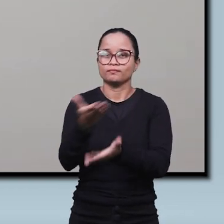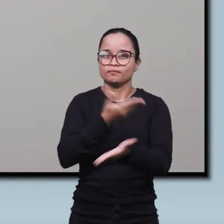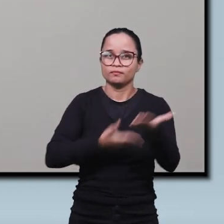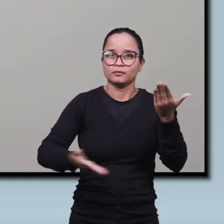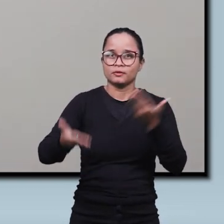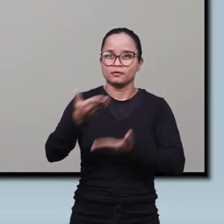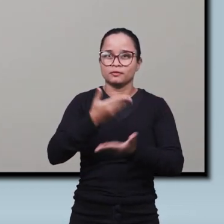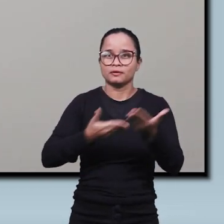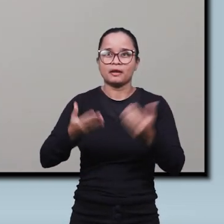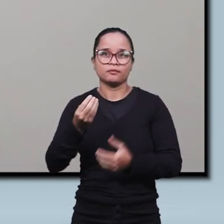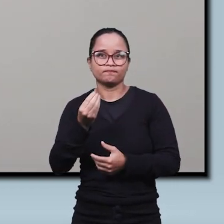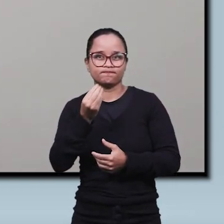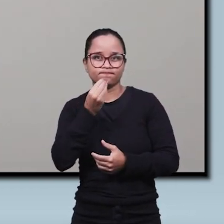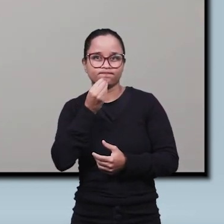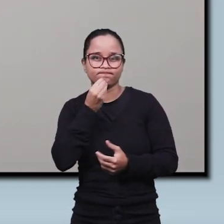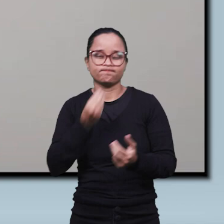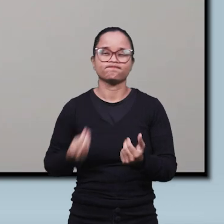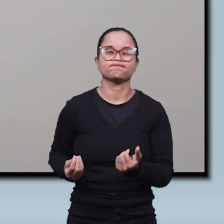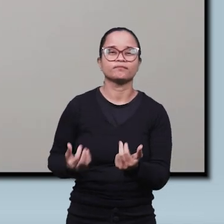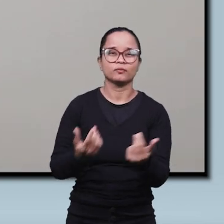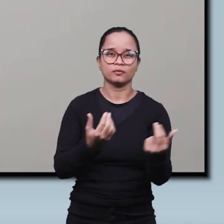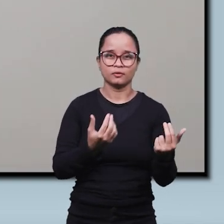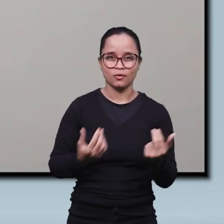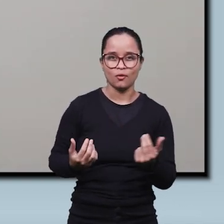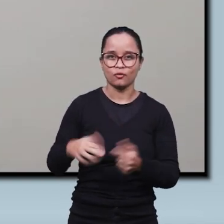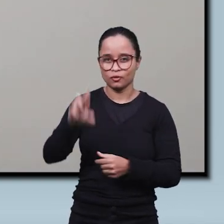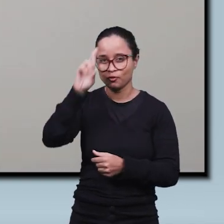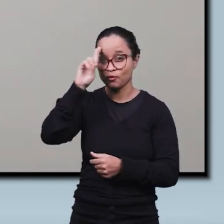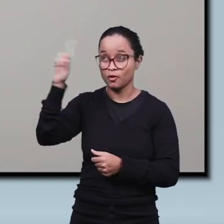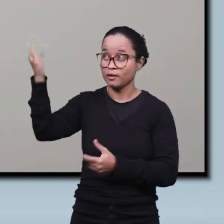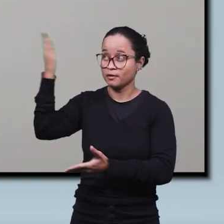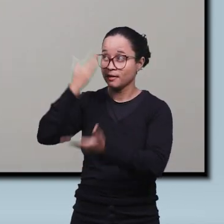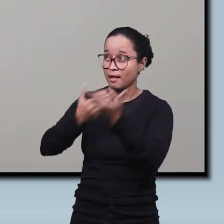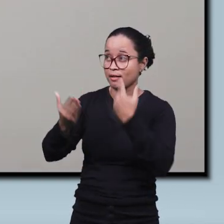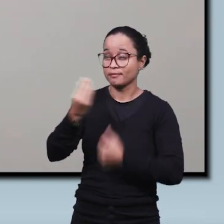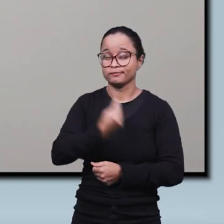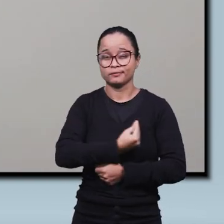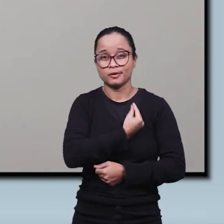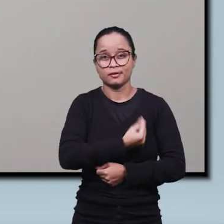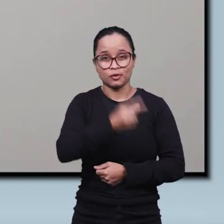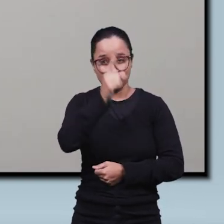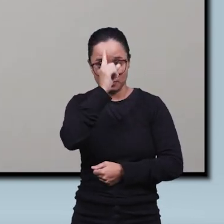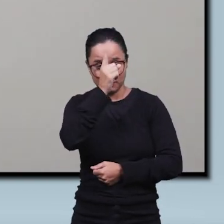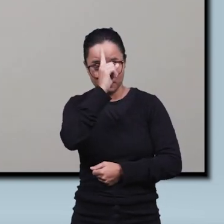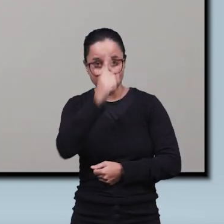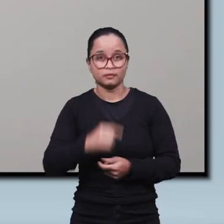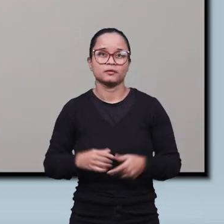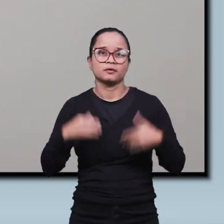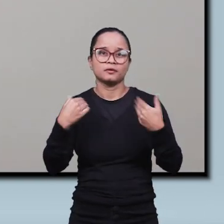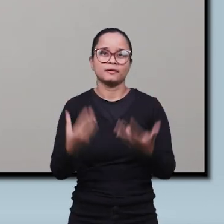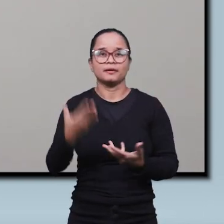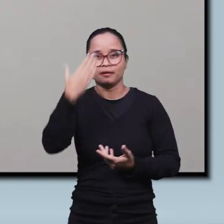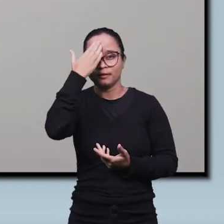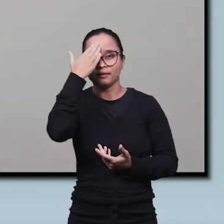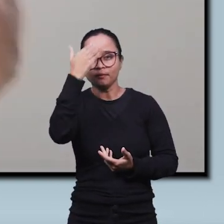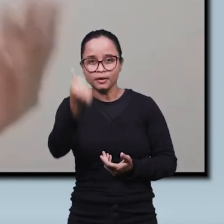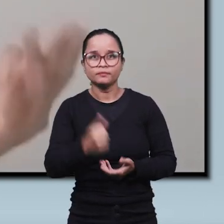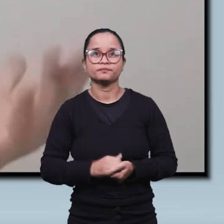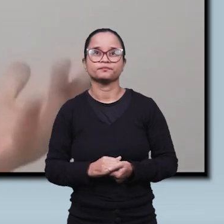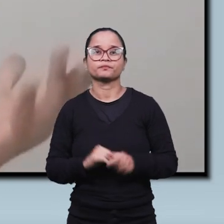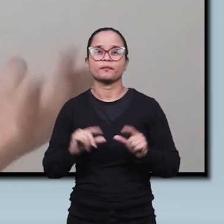das mesmas oportunidades que o Senhor tem nos dado a cada dia, né? E reconhecemos